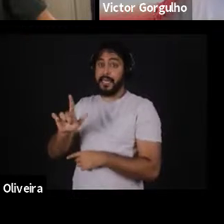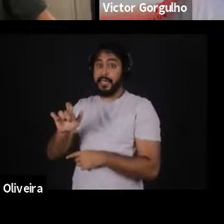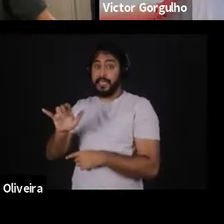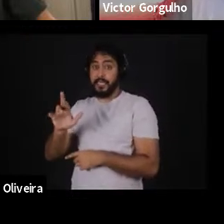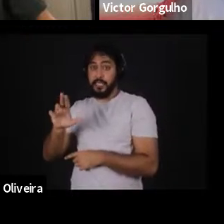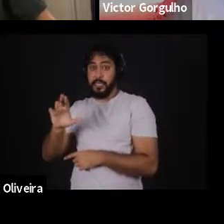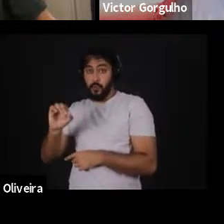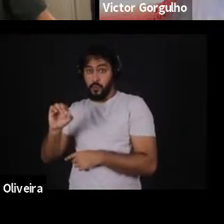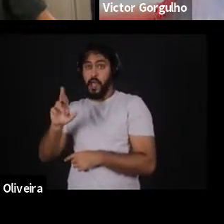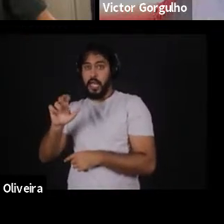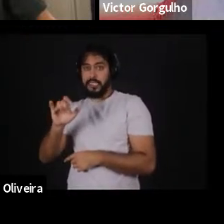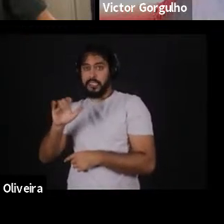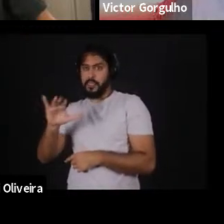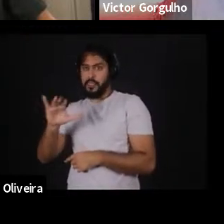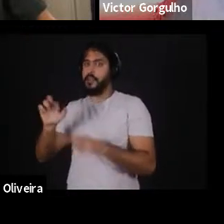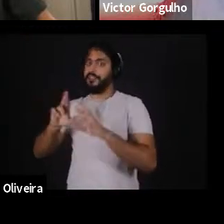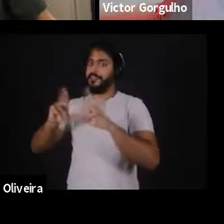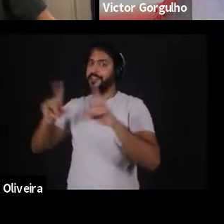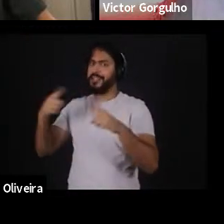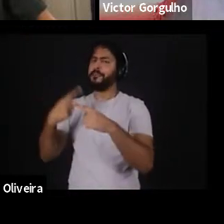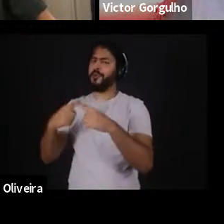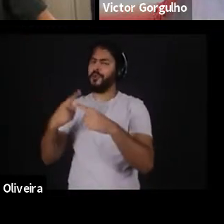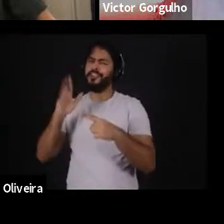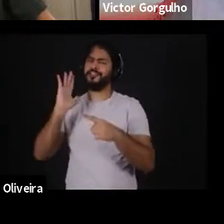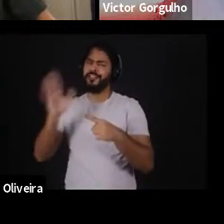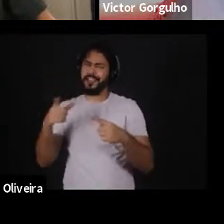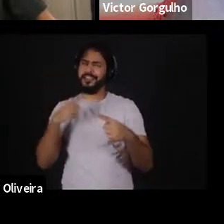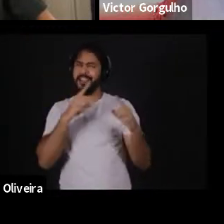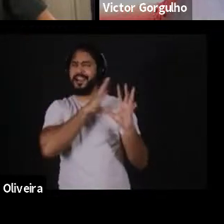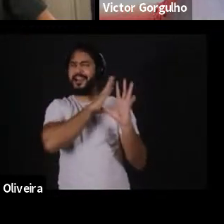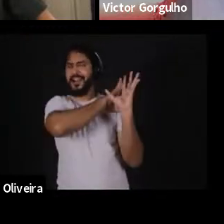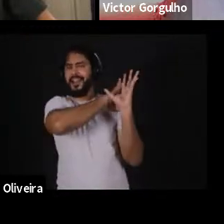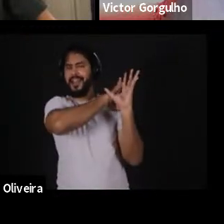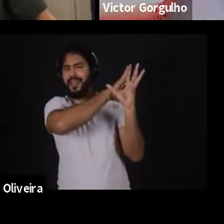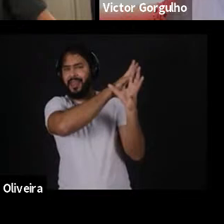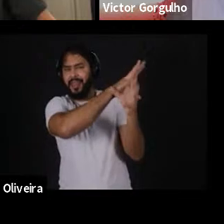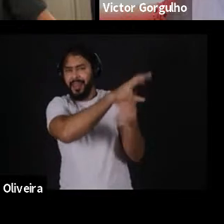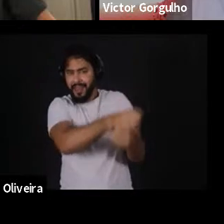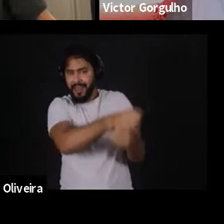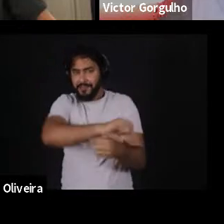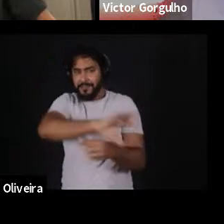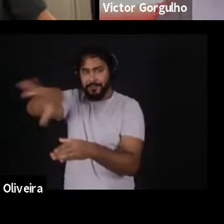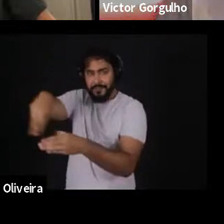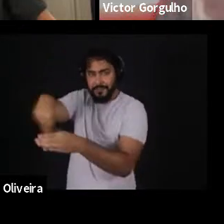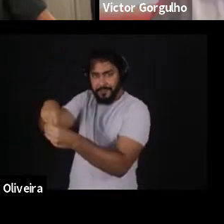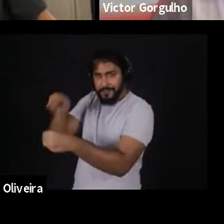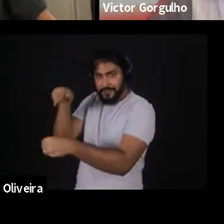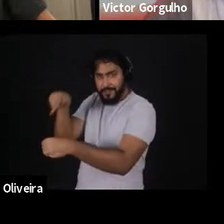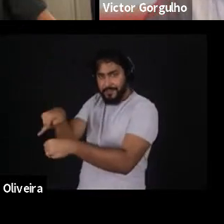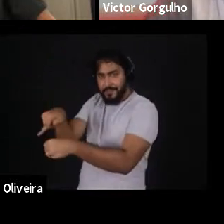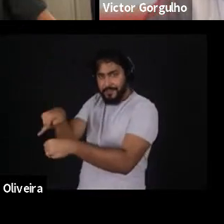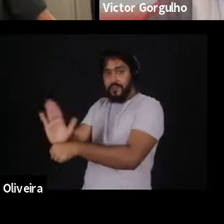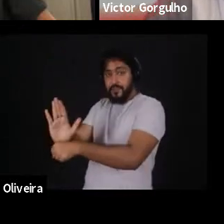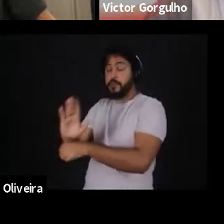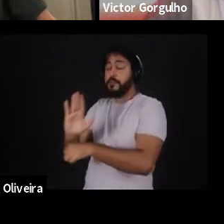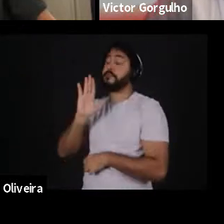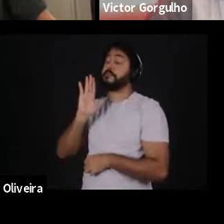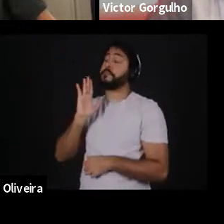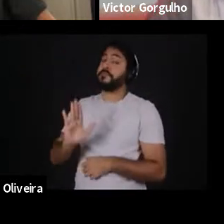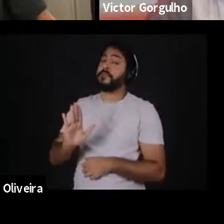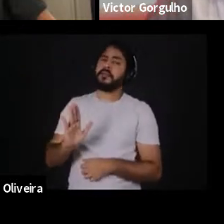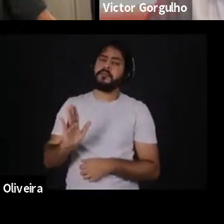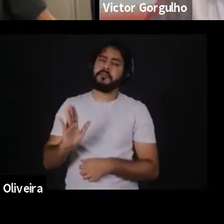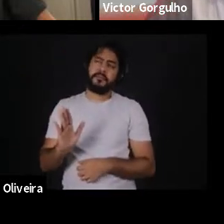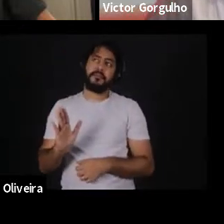resultado dessa nossa caminhada. Então, embora não seja muito mais fácil, mas de alguma maneira